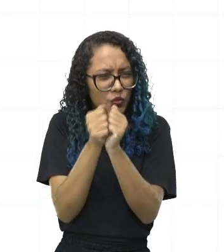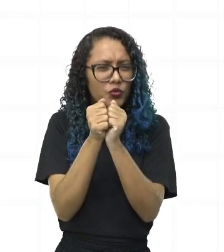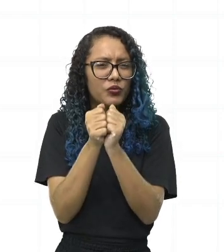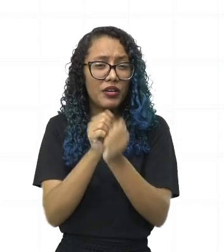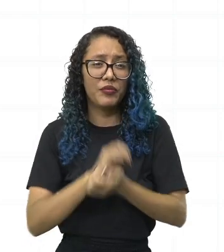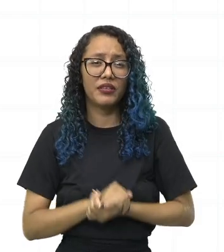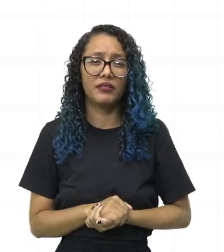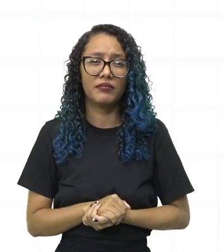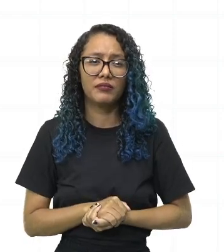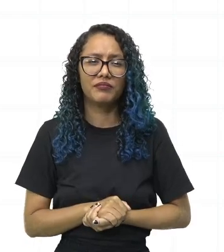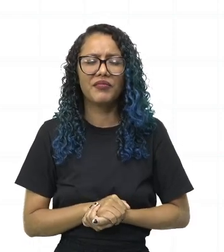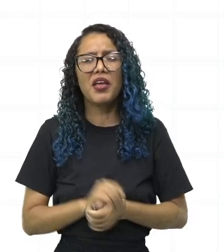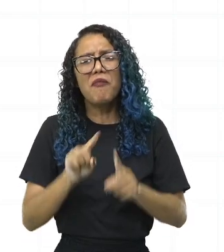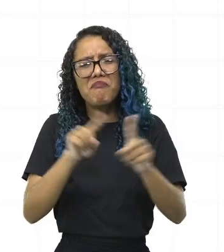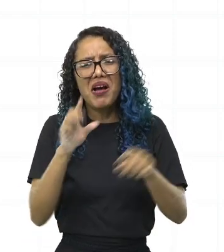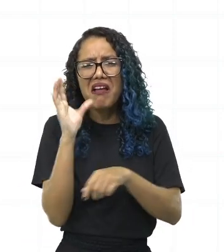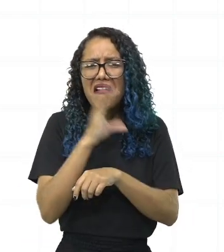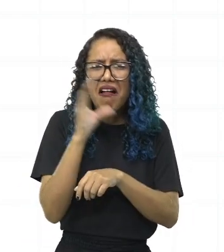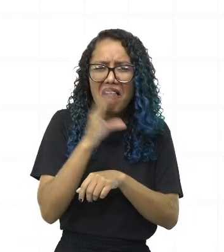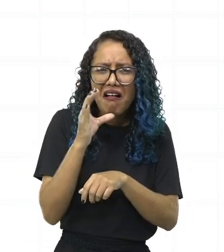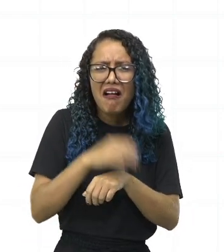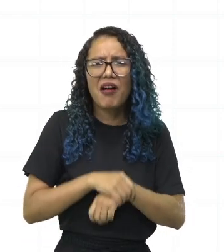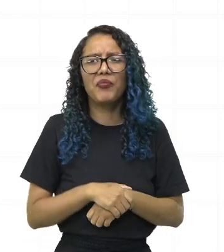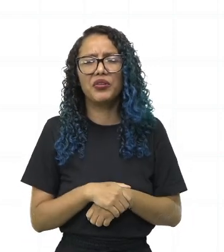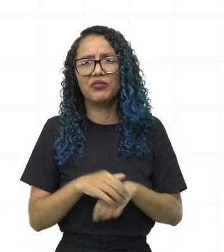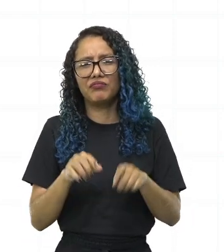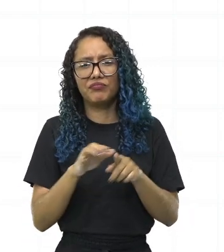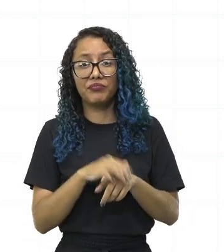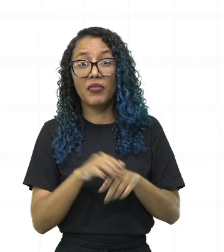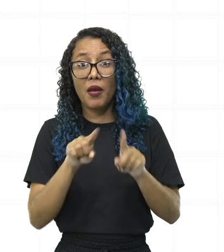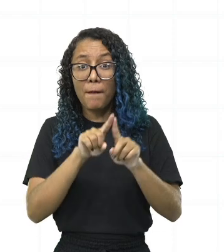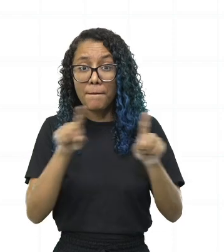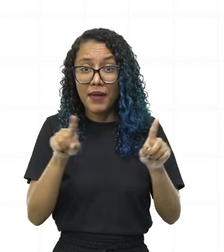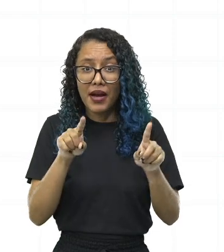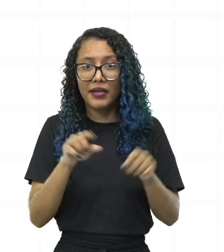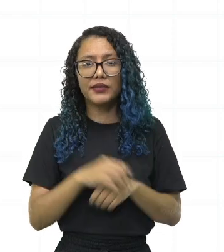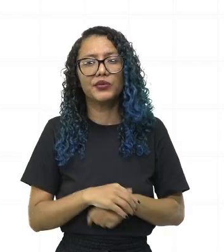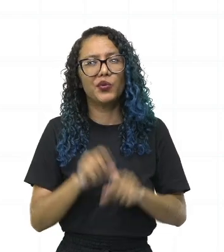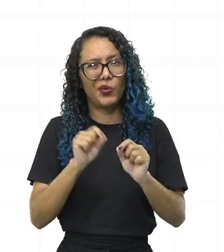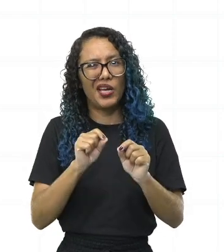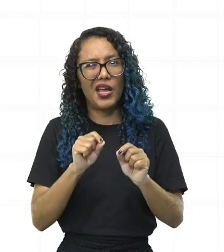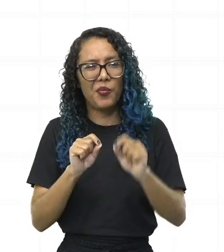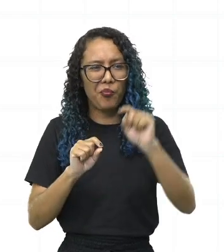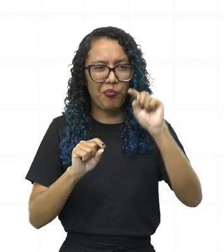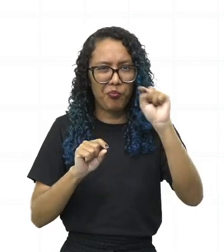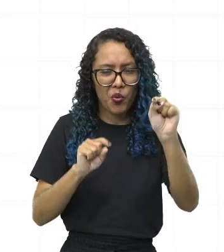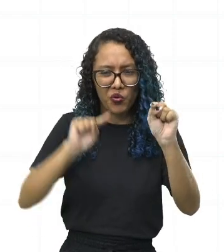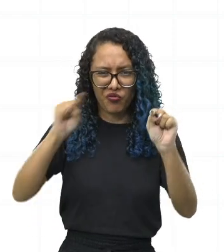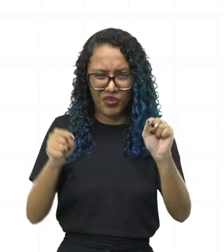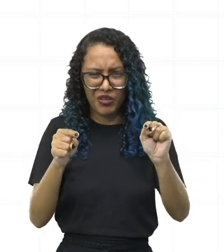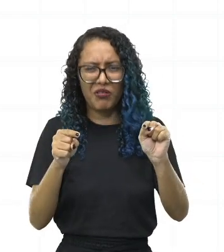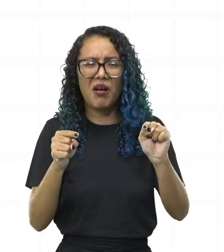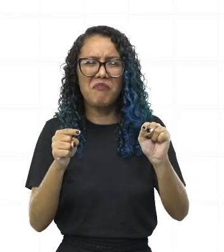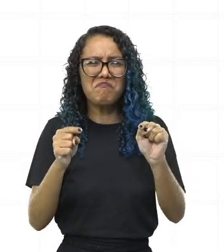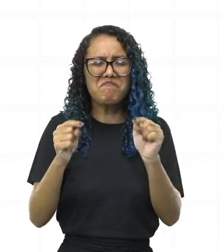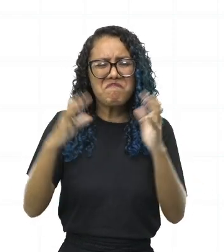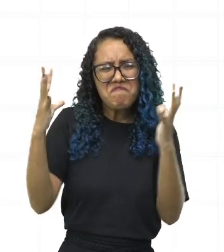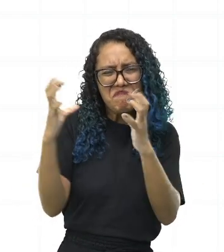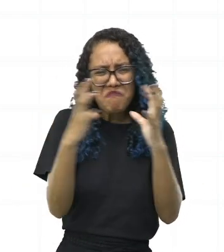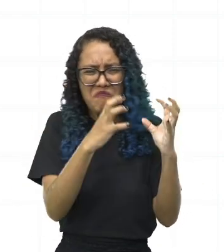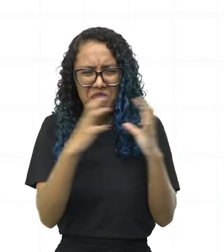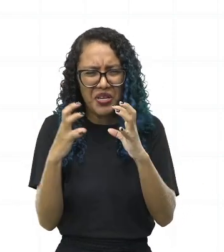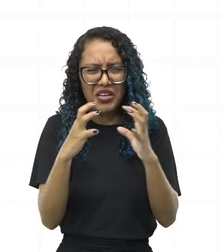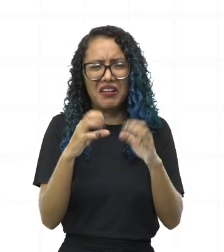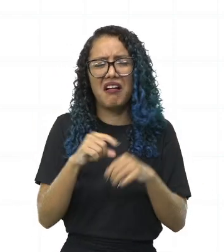passageira, dessas que ninguém liga. Mas entre o ponto e a vírgula deu pano para a manga da briga. A vírgula, toda prosa,